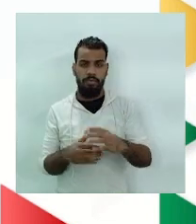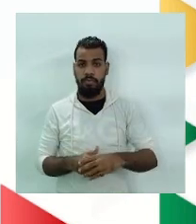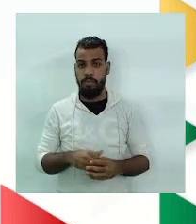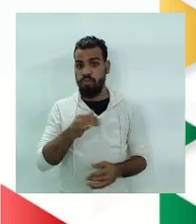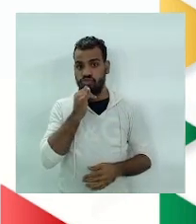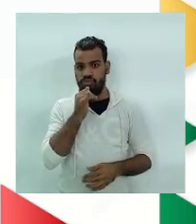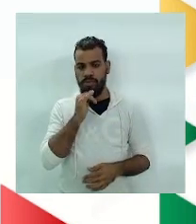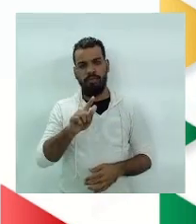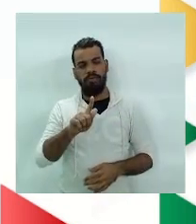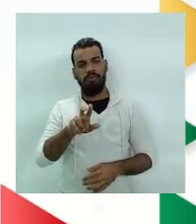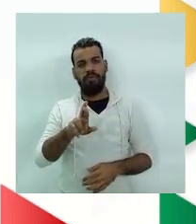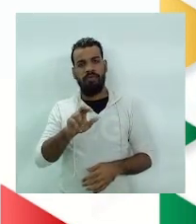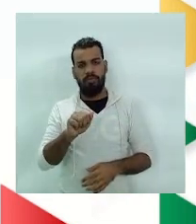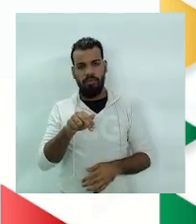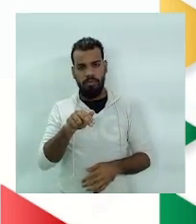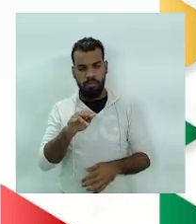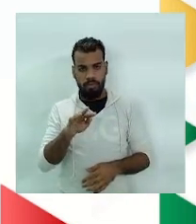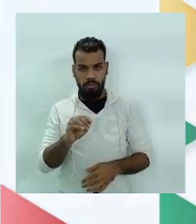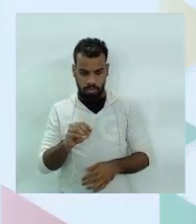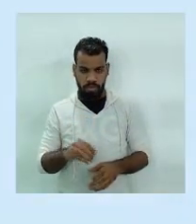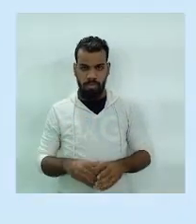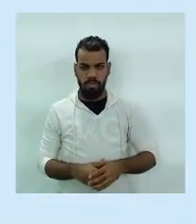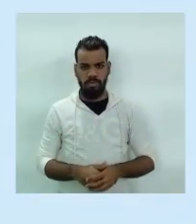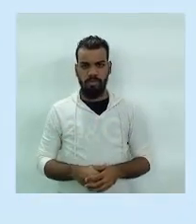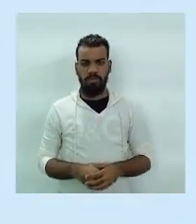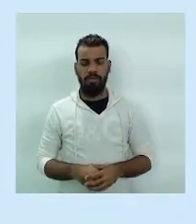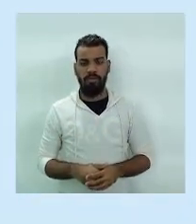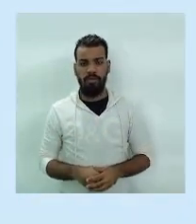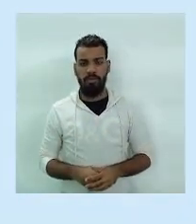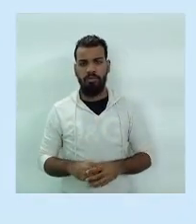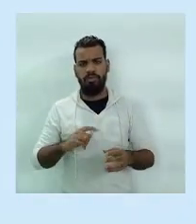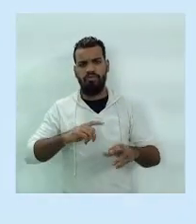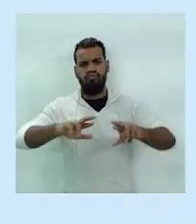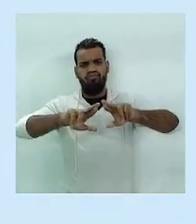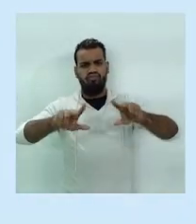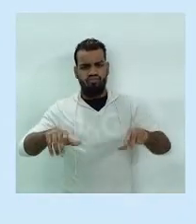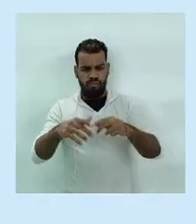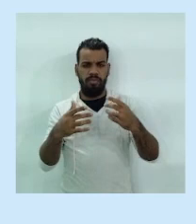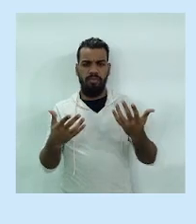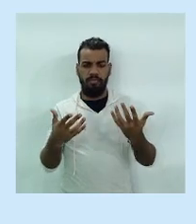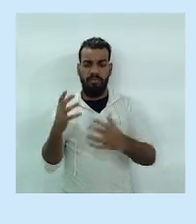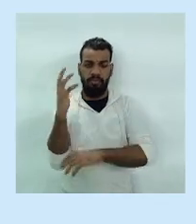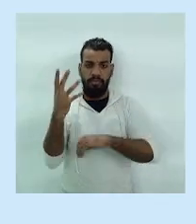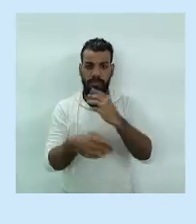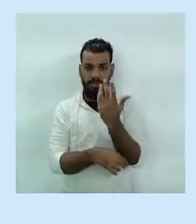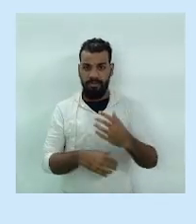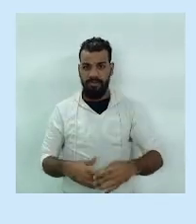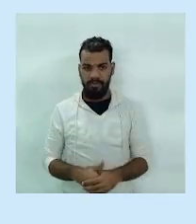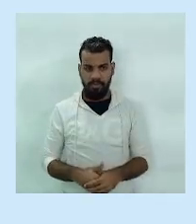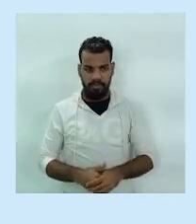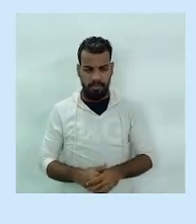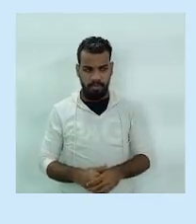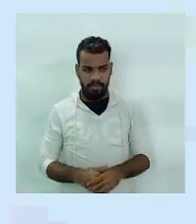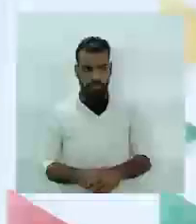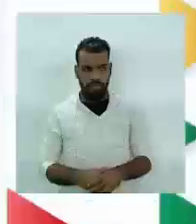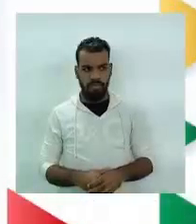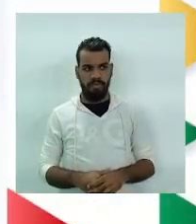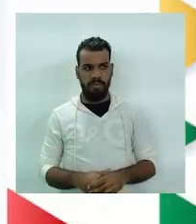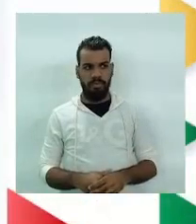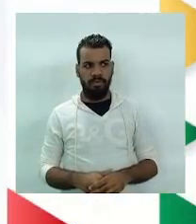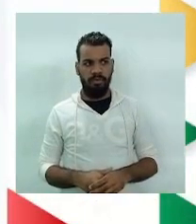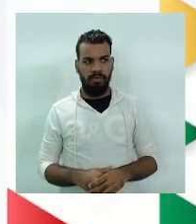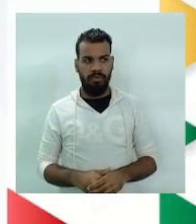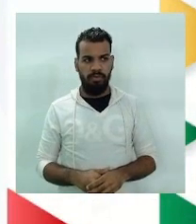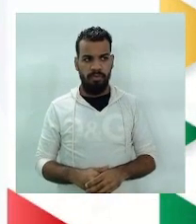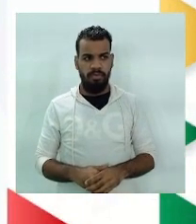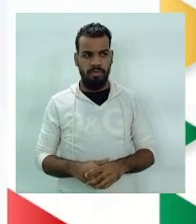é o granito. Na natureza existem essas classificações, tá certo, estudante? Vamos lá, na tela. Tipos